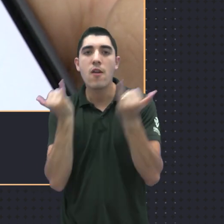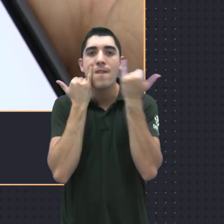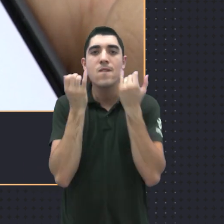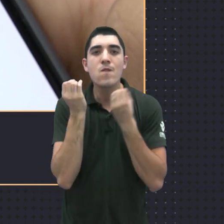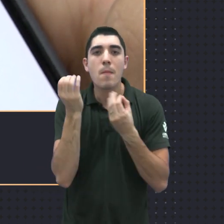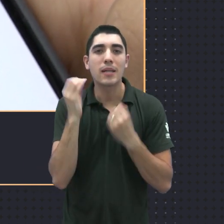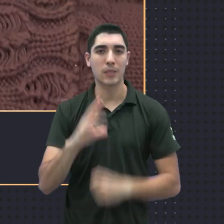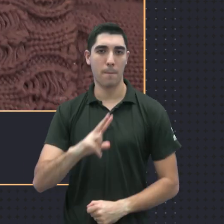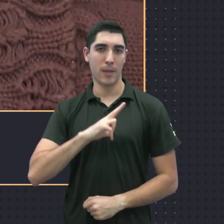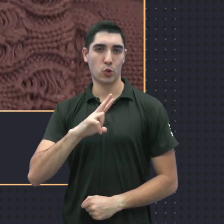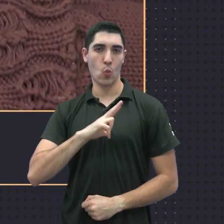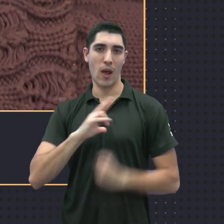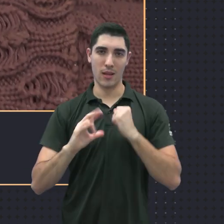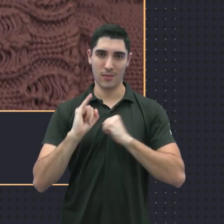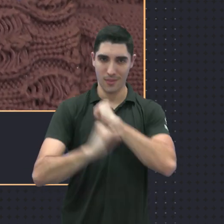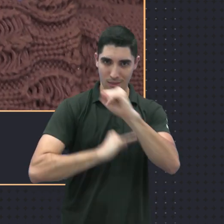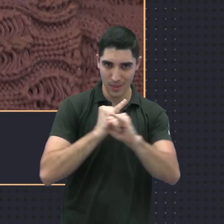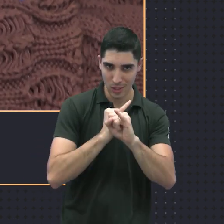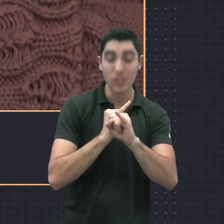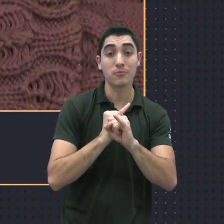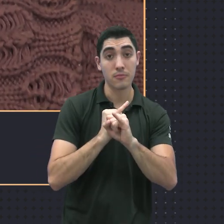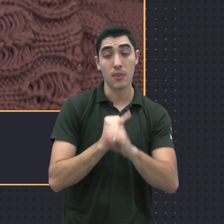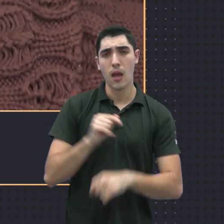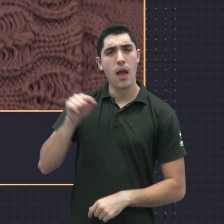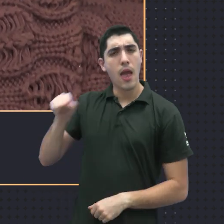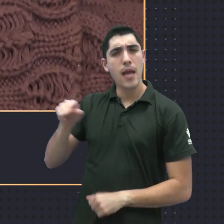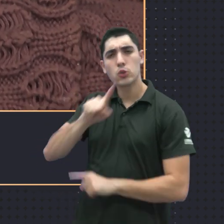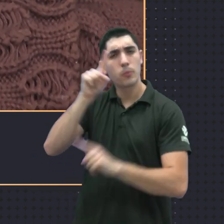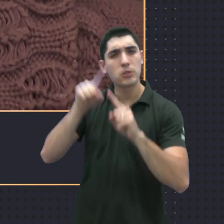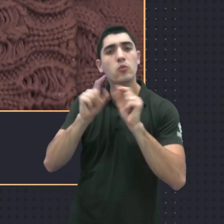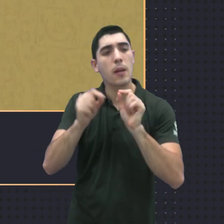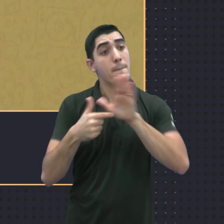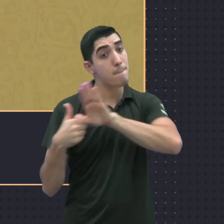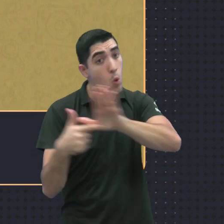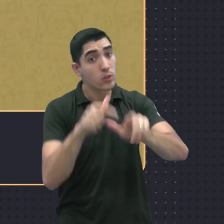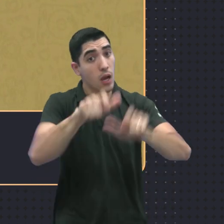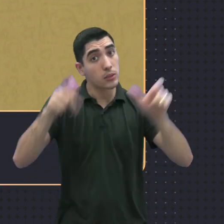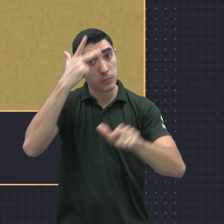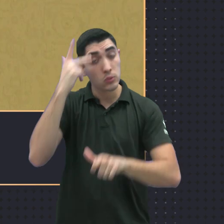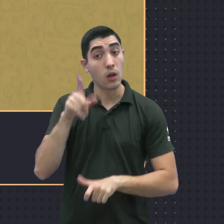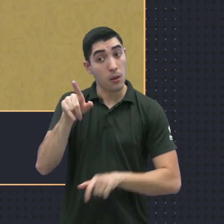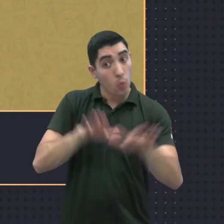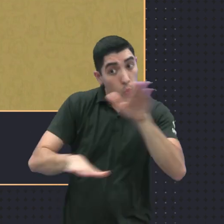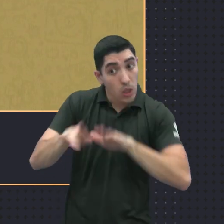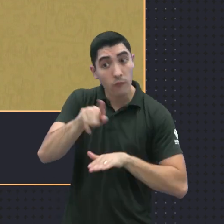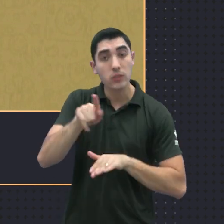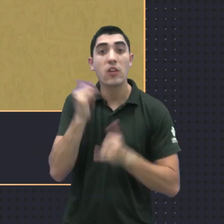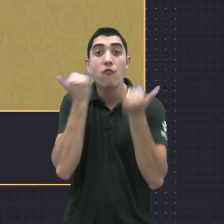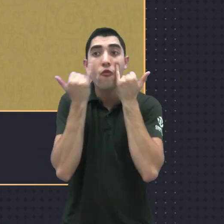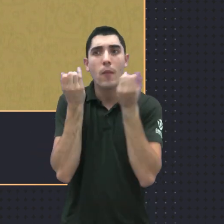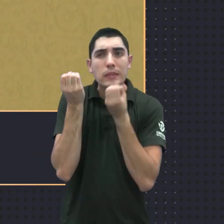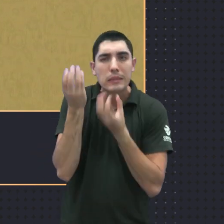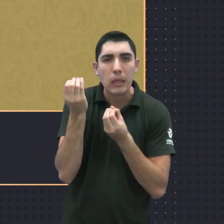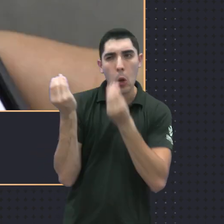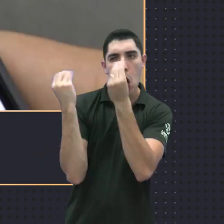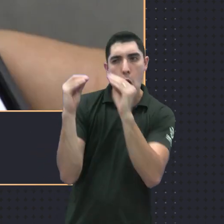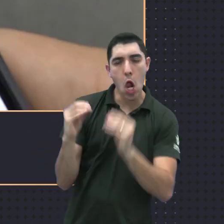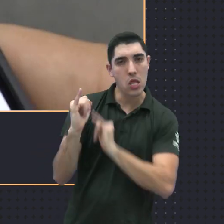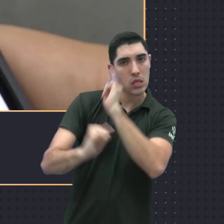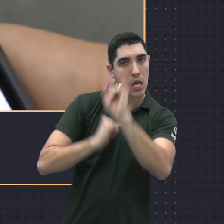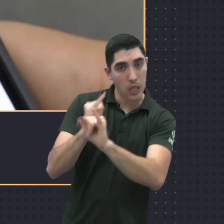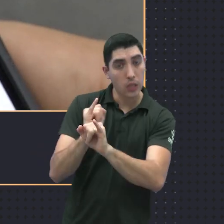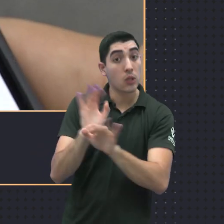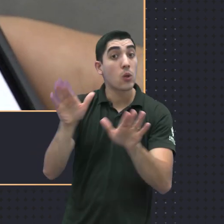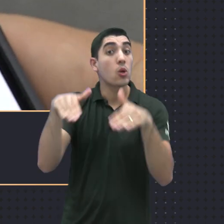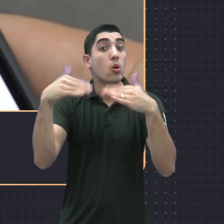Dados Pessoais. A meta é apresentar aos moradores informações sobre os riscos de usar dados pessoais na internet e